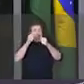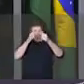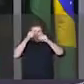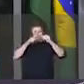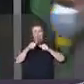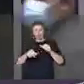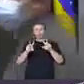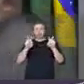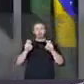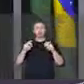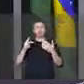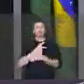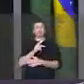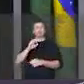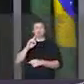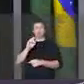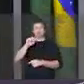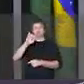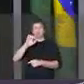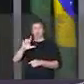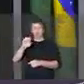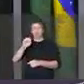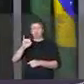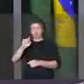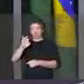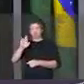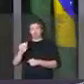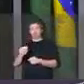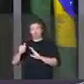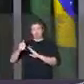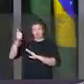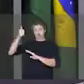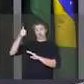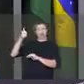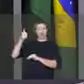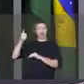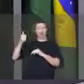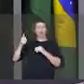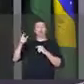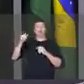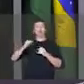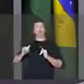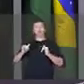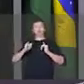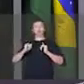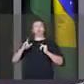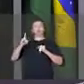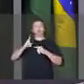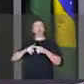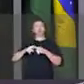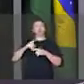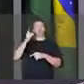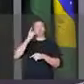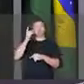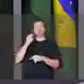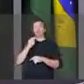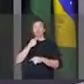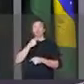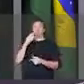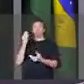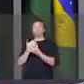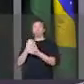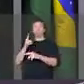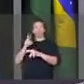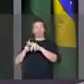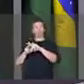pontos. Primeiro ponto, imunidade parlamentar. Ele não poderia ser preso, processado e condenado por